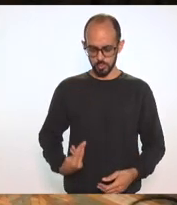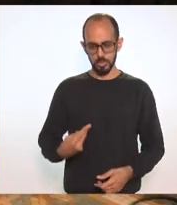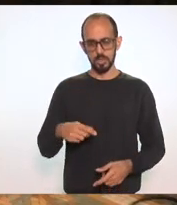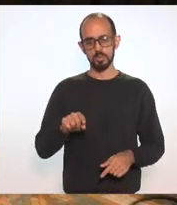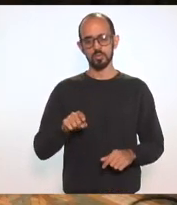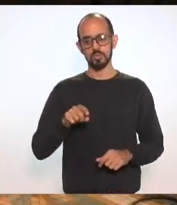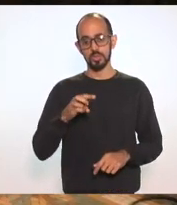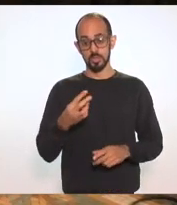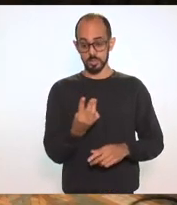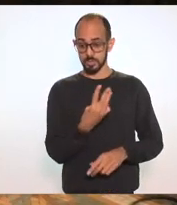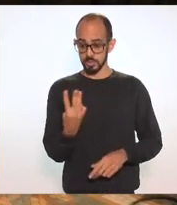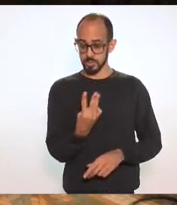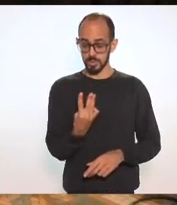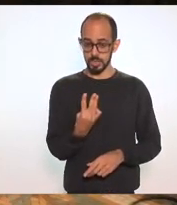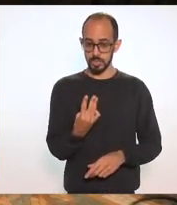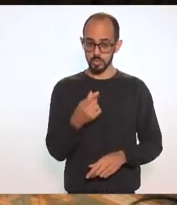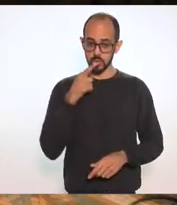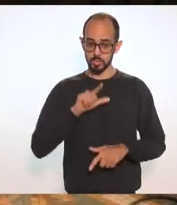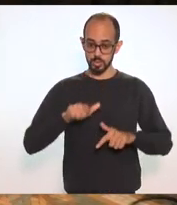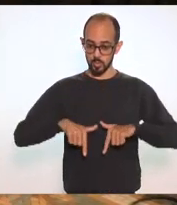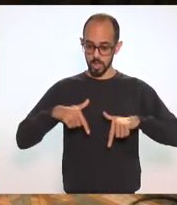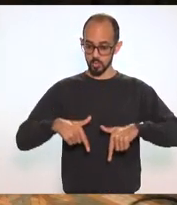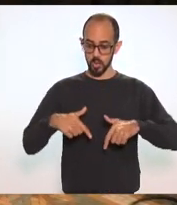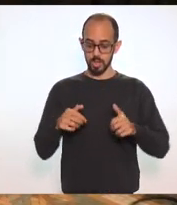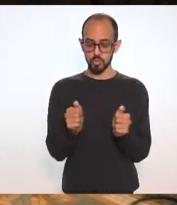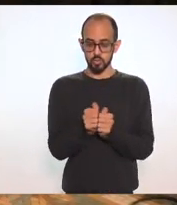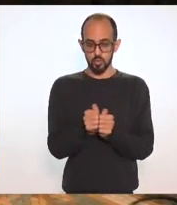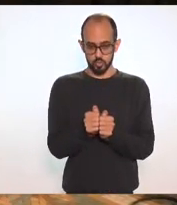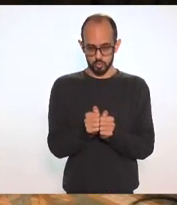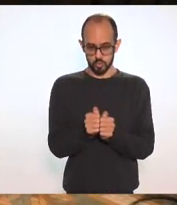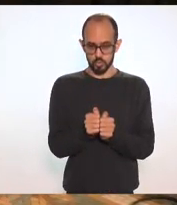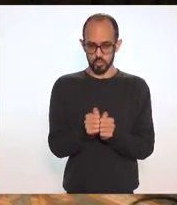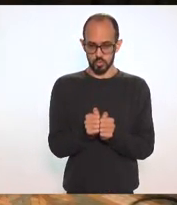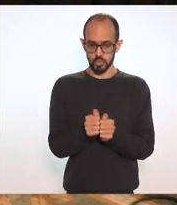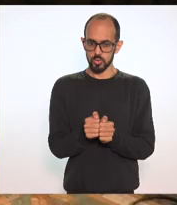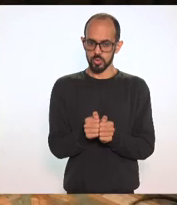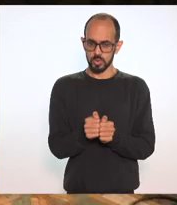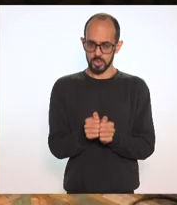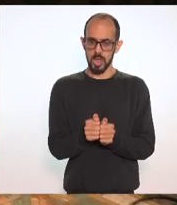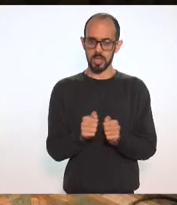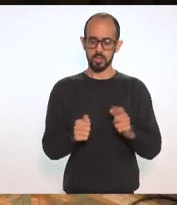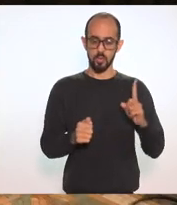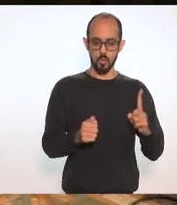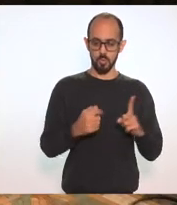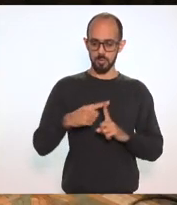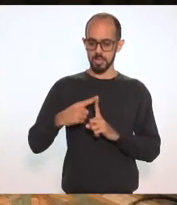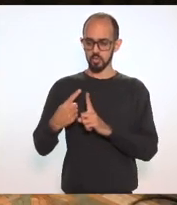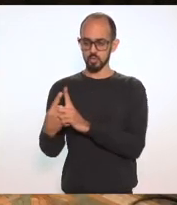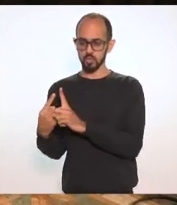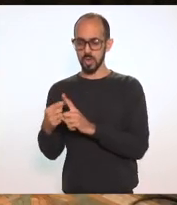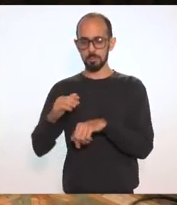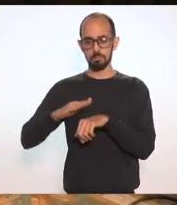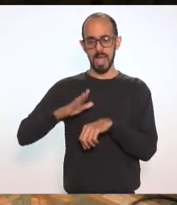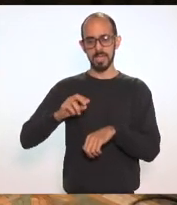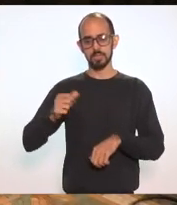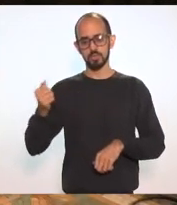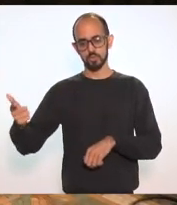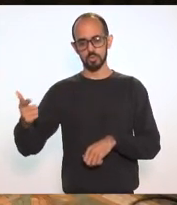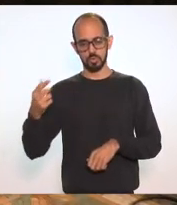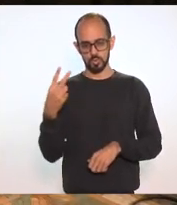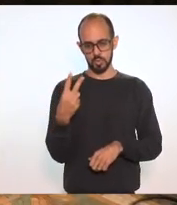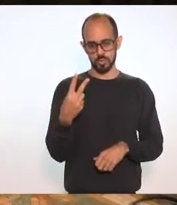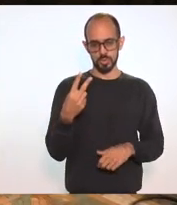três entes possam atuar junto, naquela perspectiva que um mais um é sempre mais que dois, até porque os desafios são